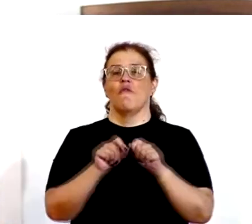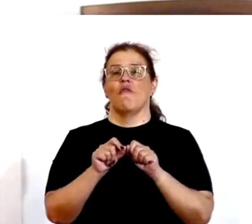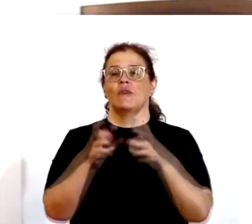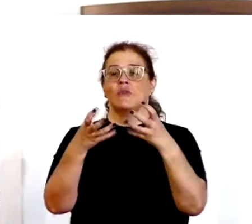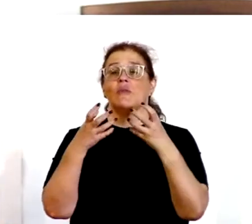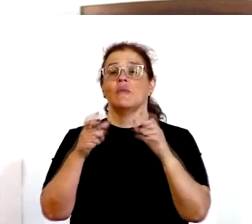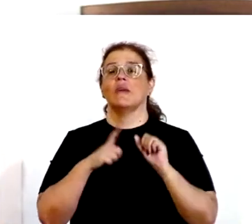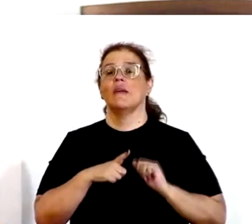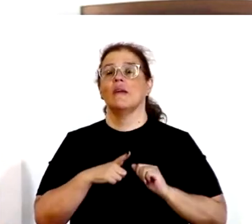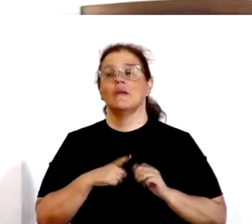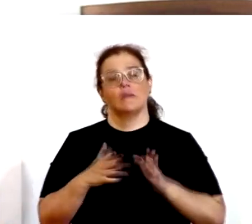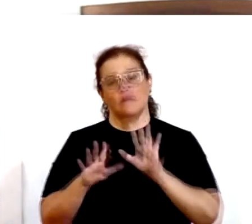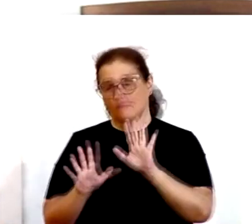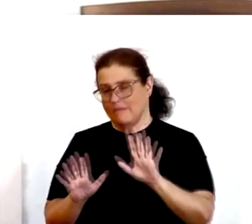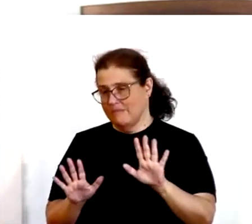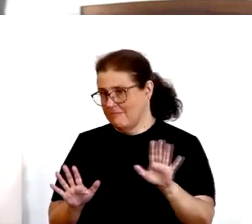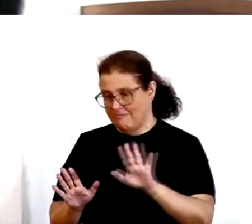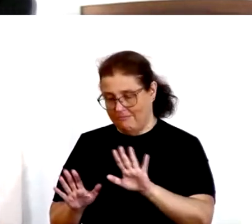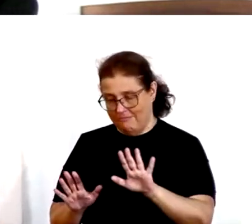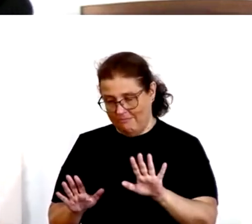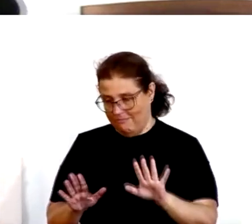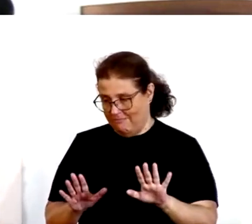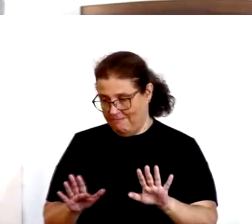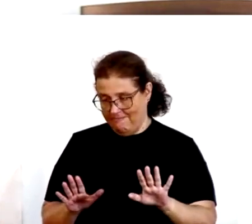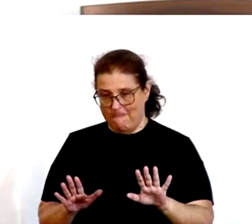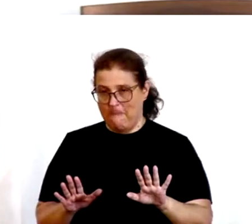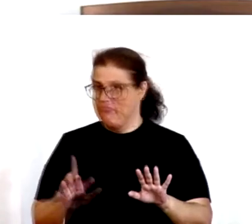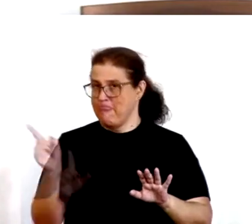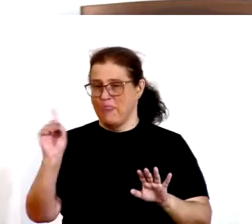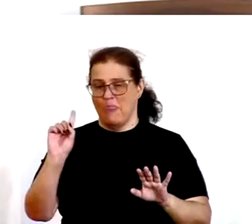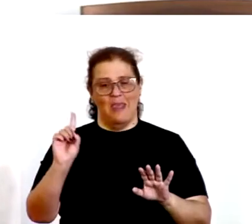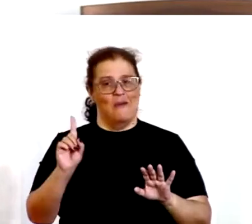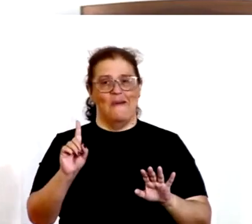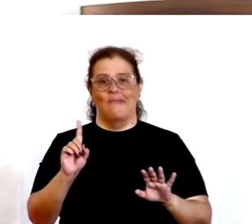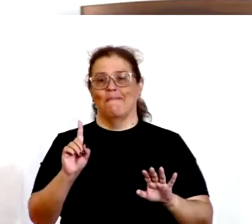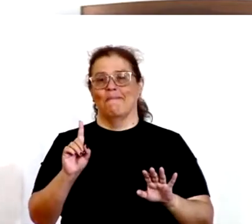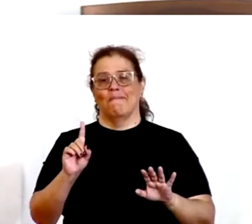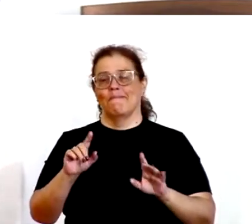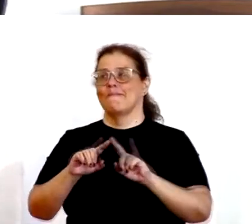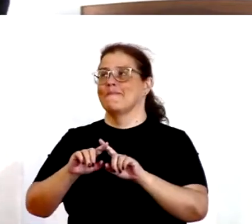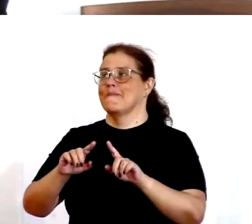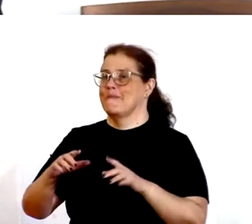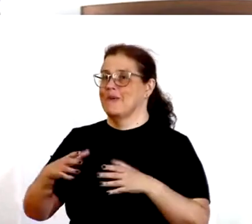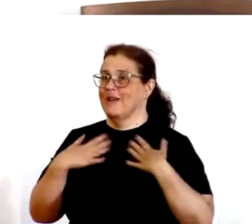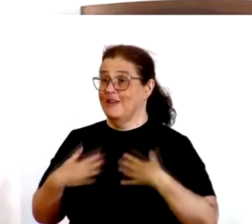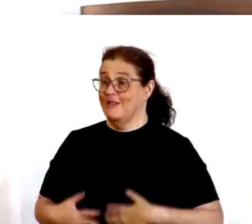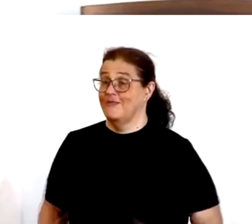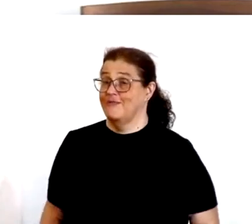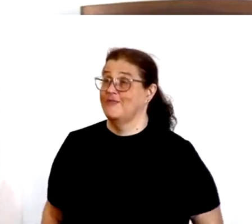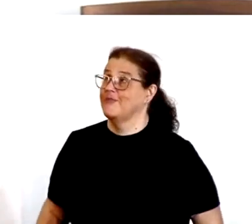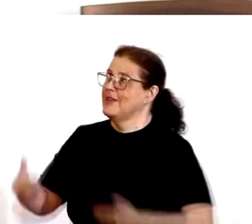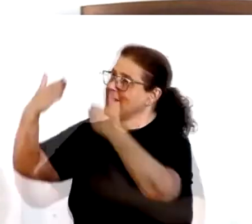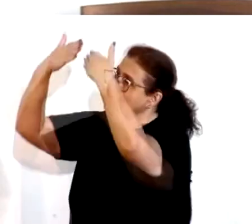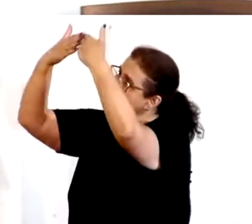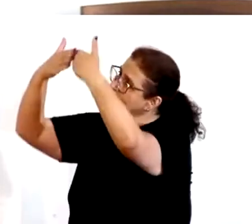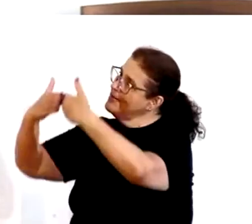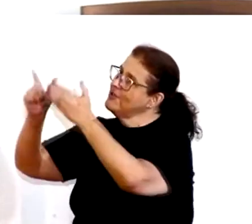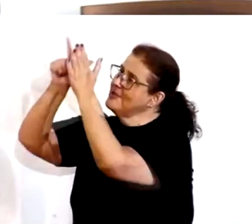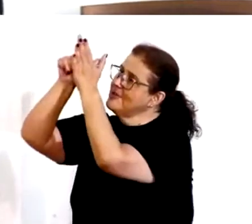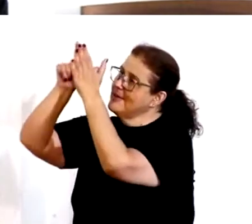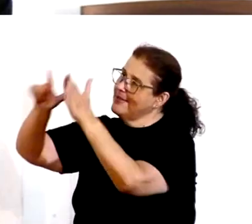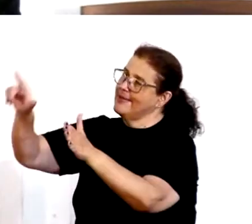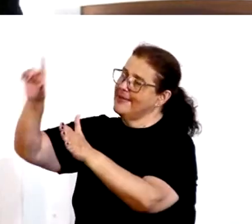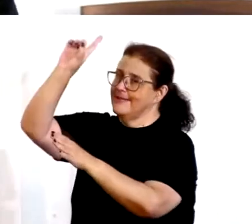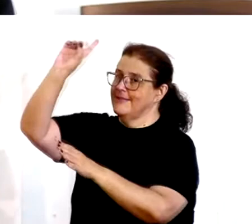exclusiva dele. Então, não é o seu corpo e suas regras, mas é o seu corpo diante das regras que